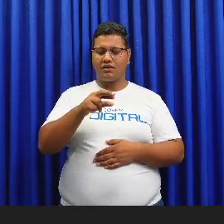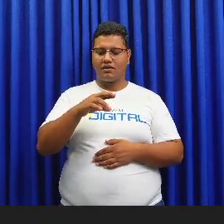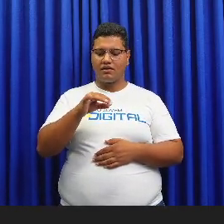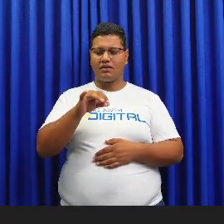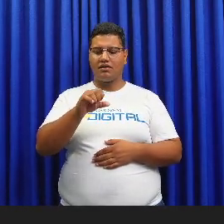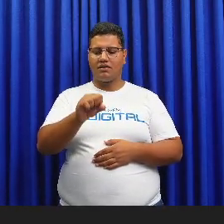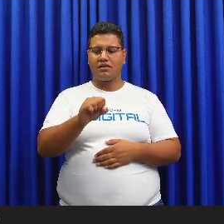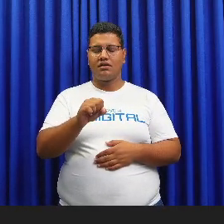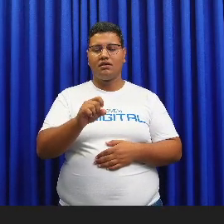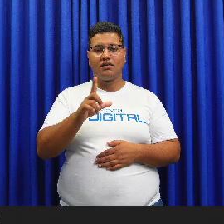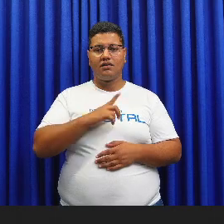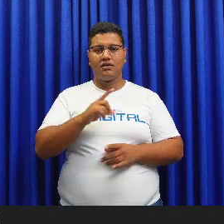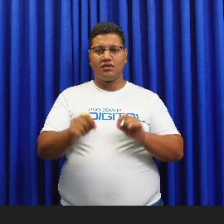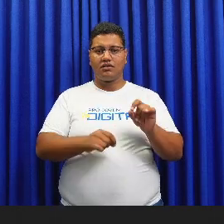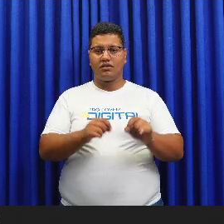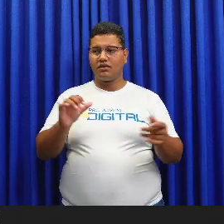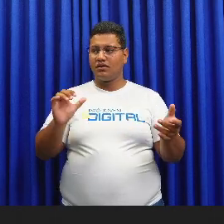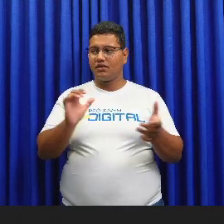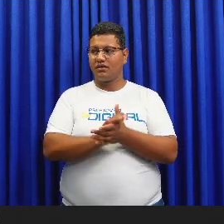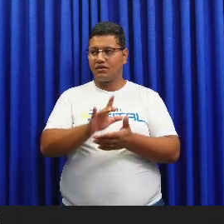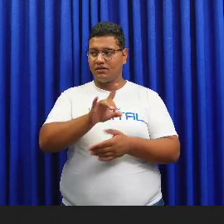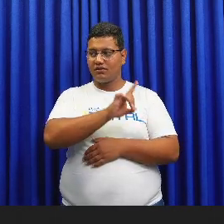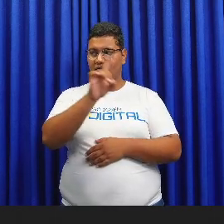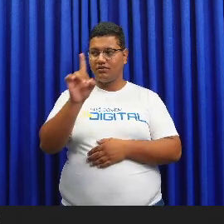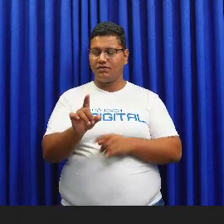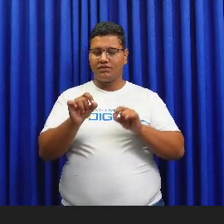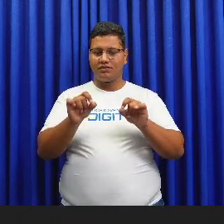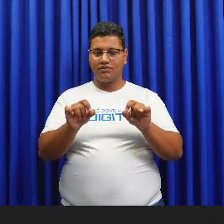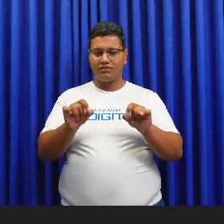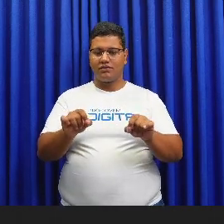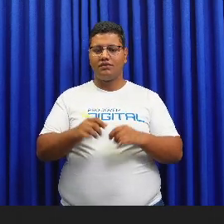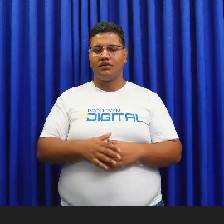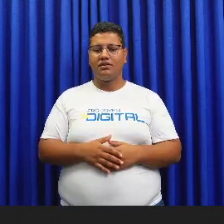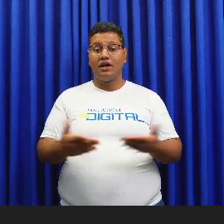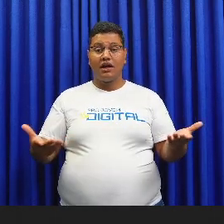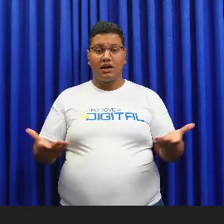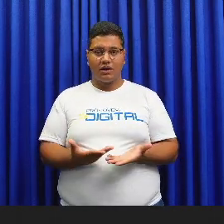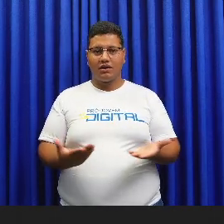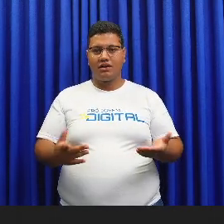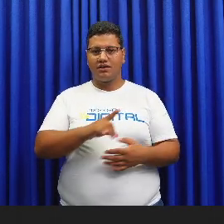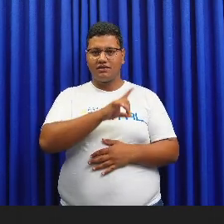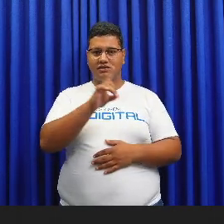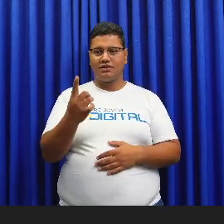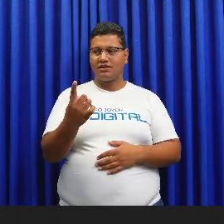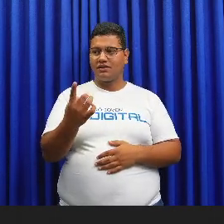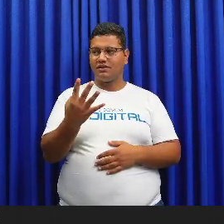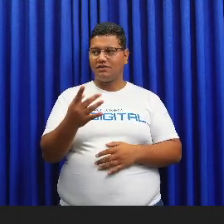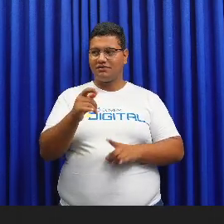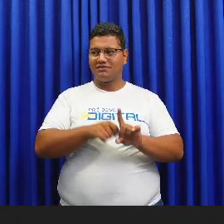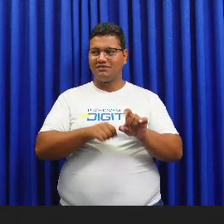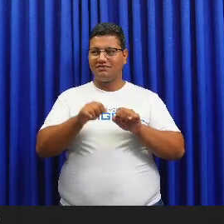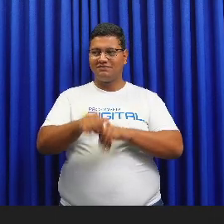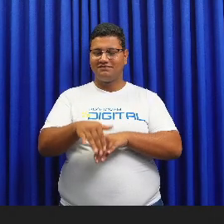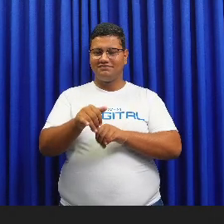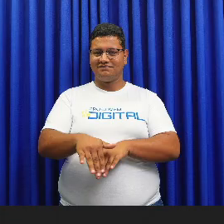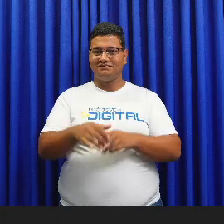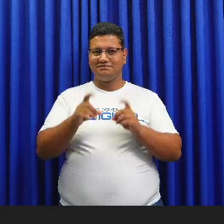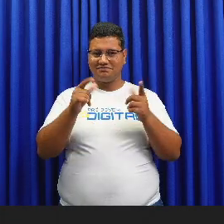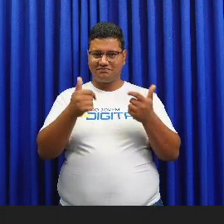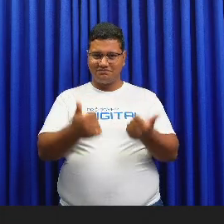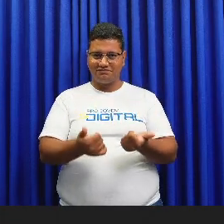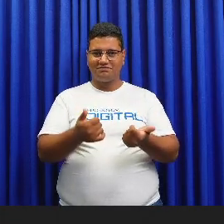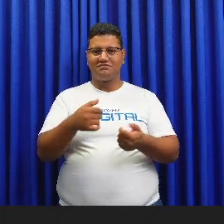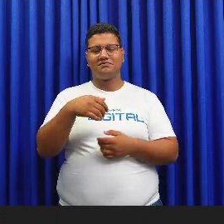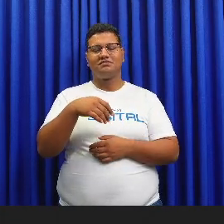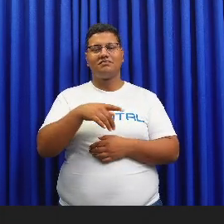Clarencio, ele vai casar no dia... agora, 14 de setembro. Beleza?